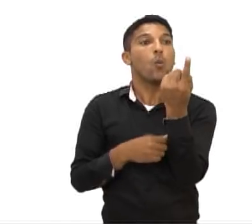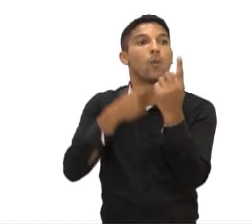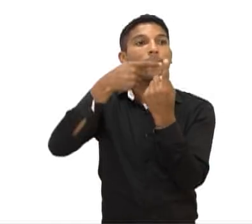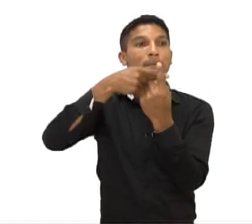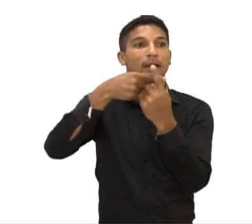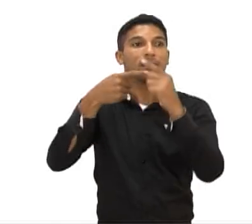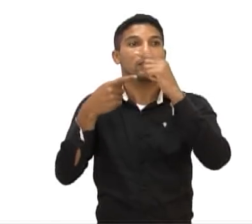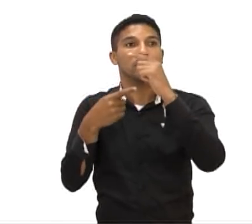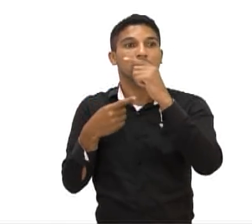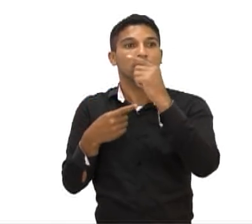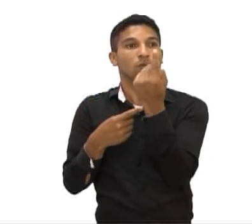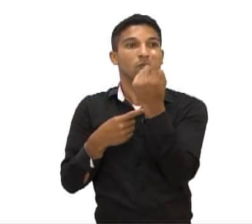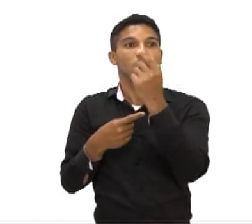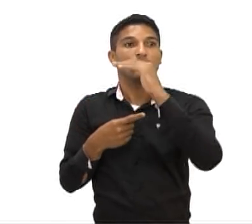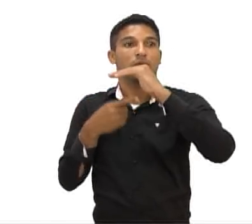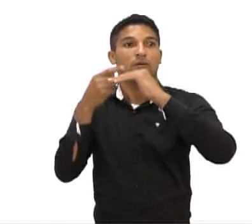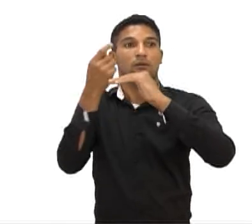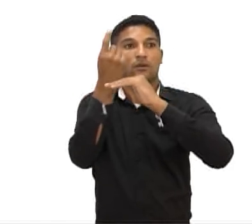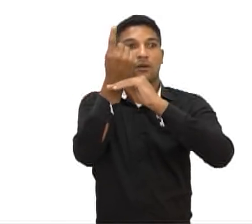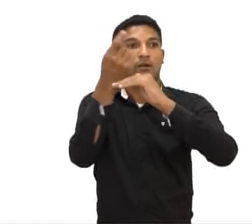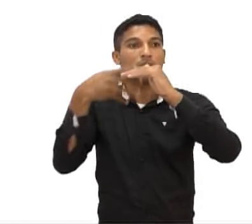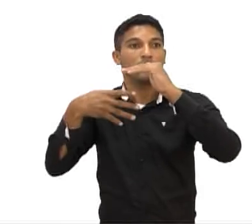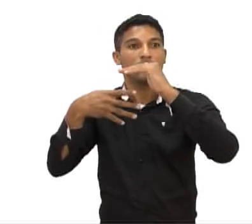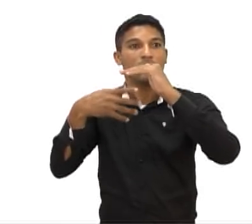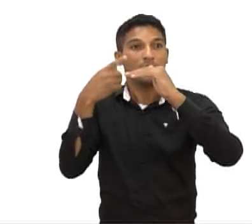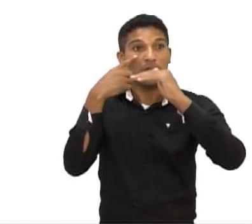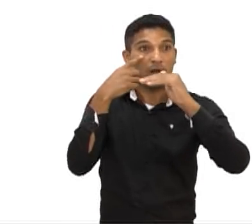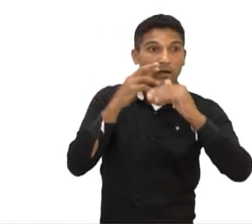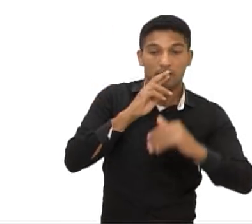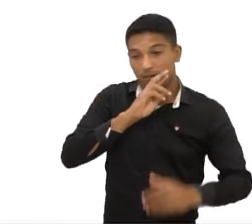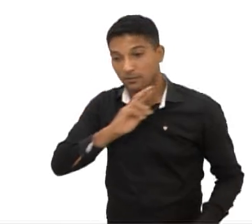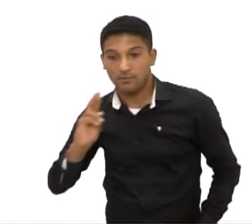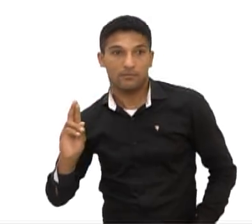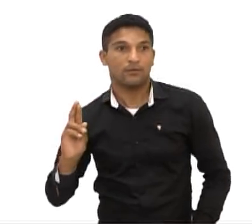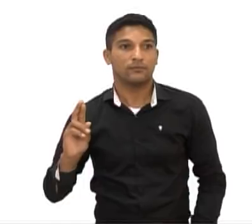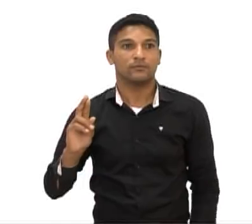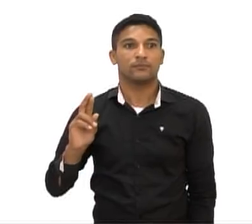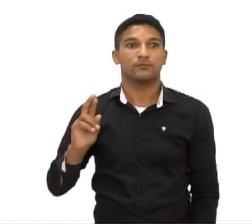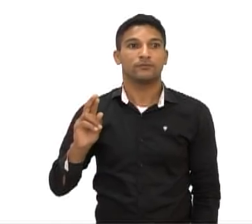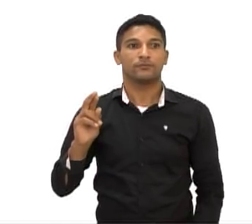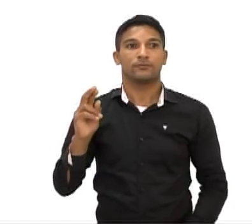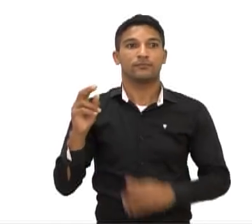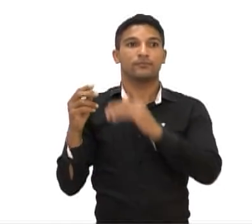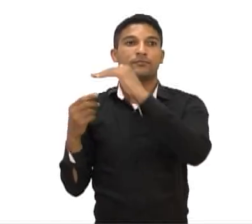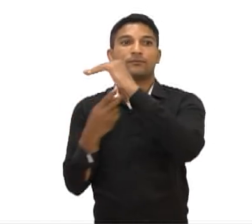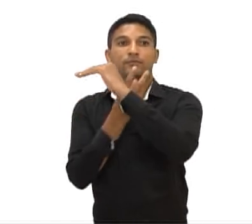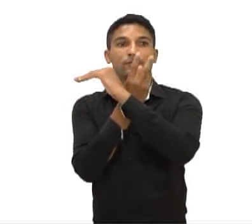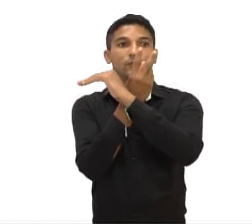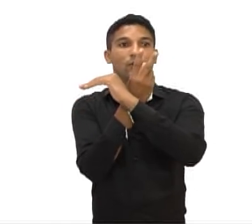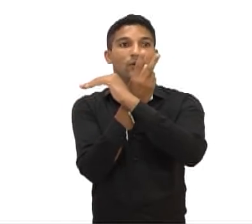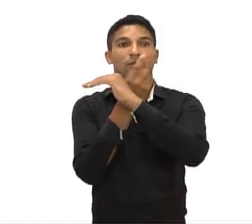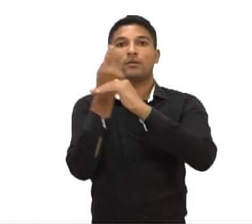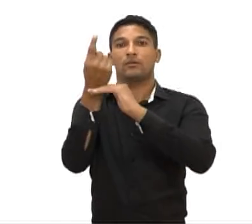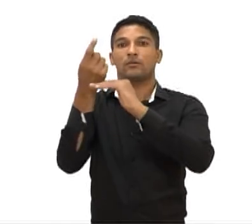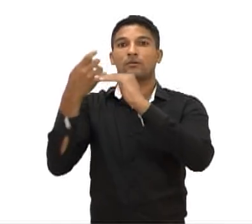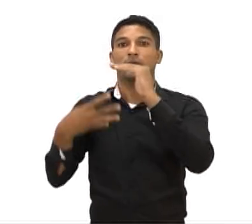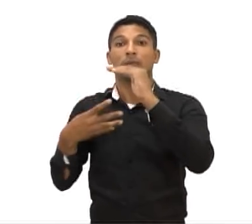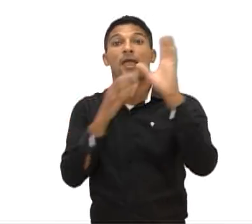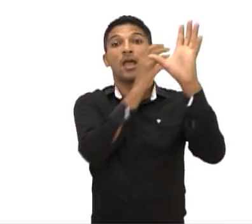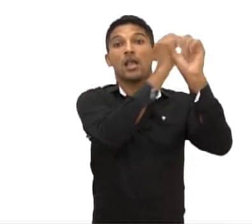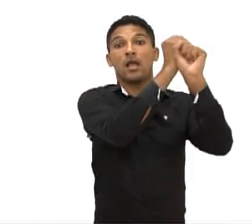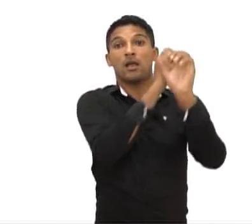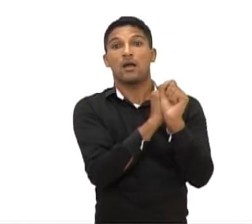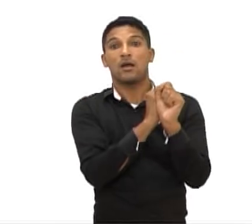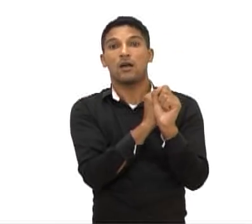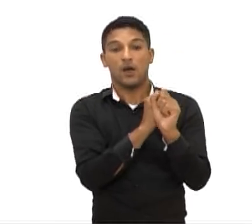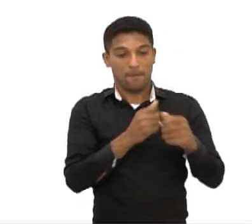mais 1 inteiro mais 1/4, que dá o quê? 2 inteiros e 1/4, certo? Mas ela tinha quanto? Ela